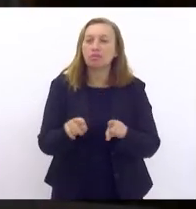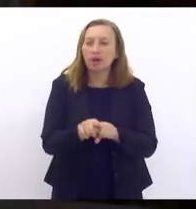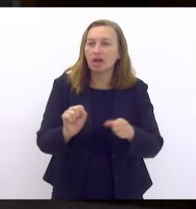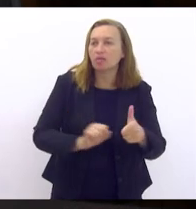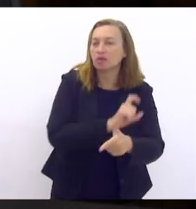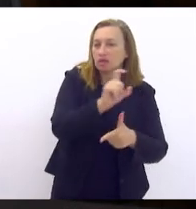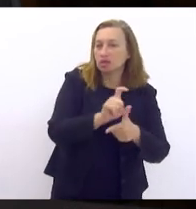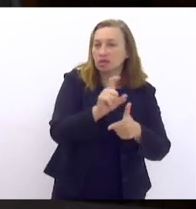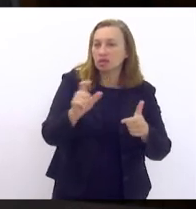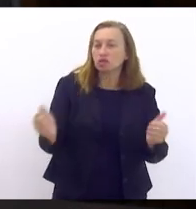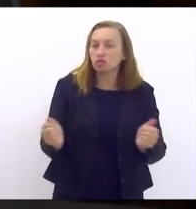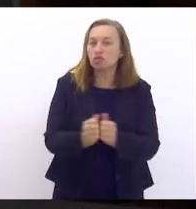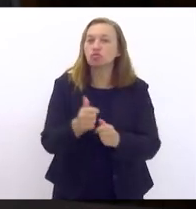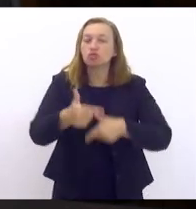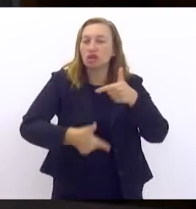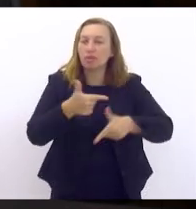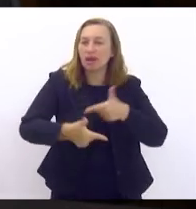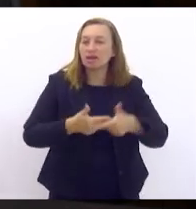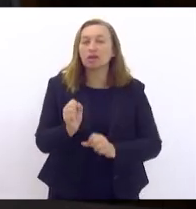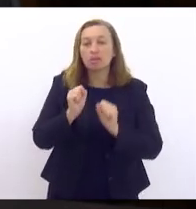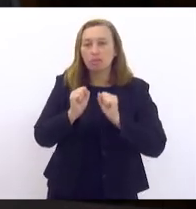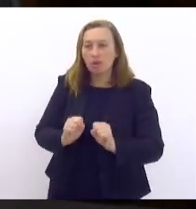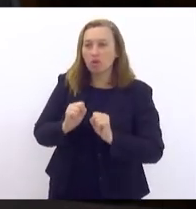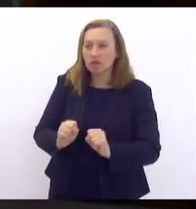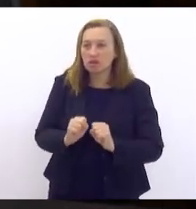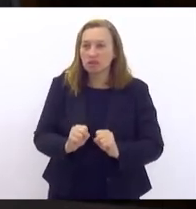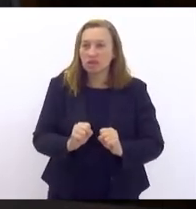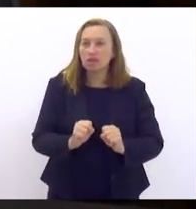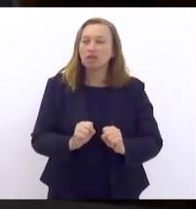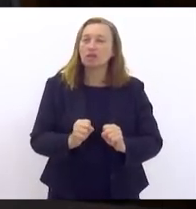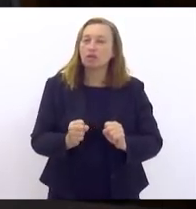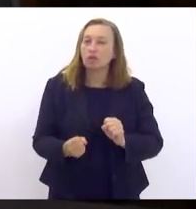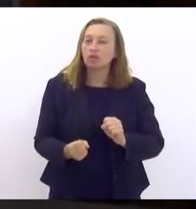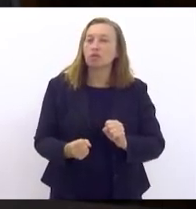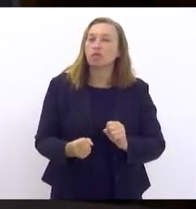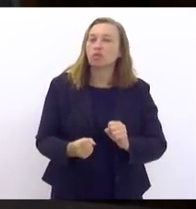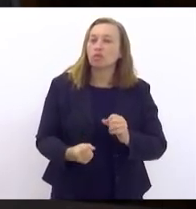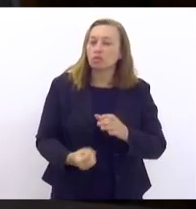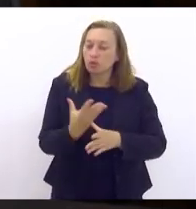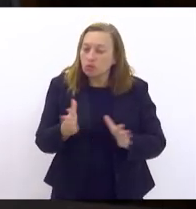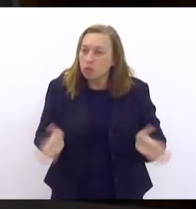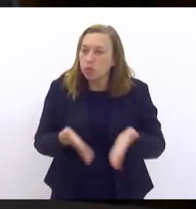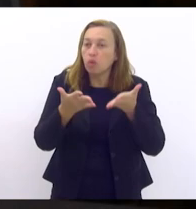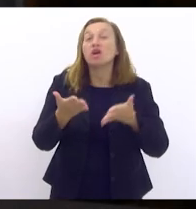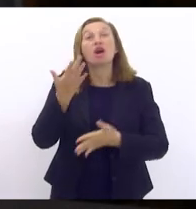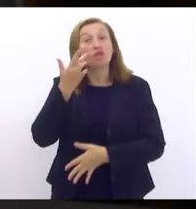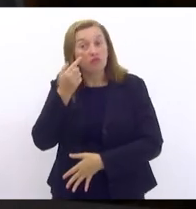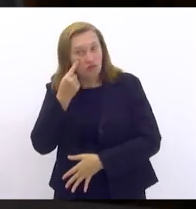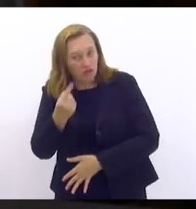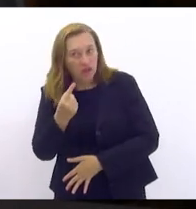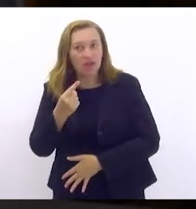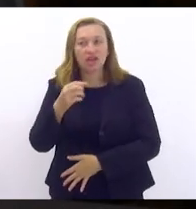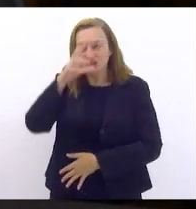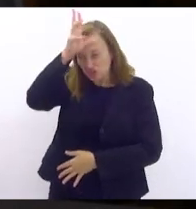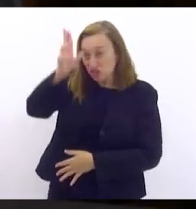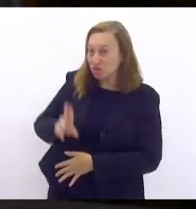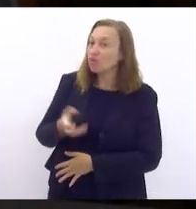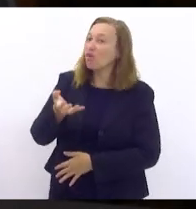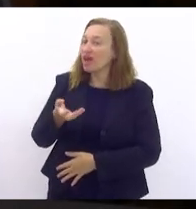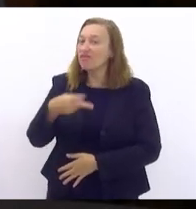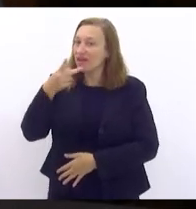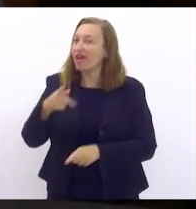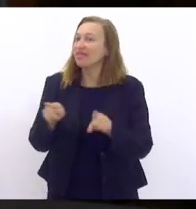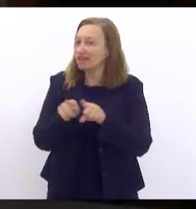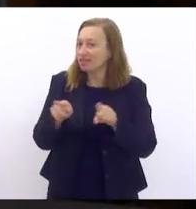tão trabalhando em conjunto exatamente para que a gente pode né potencializar esse incentivo Eu já vi que te ajude levantou aqui acho que ela quer falar também